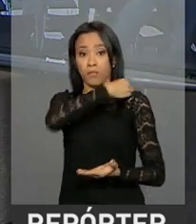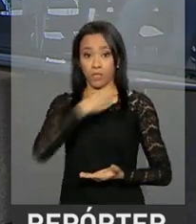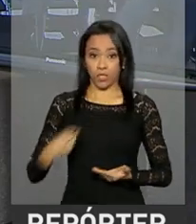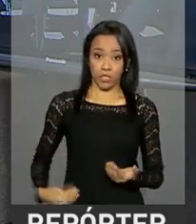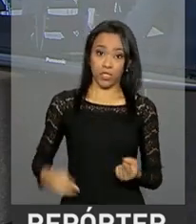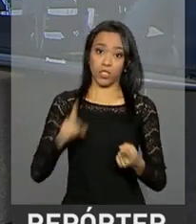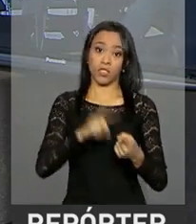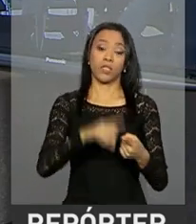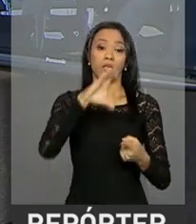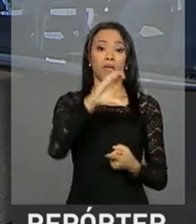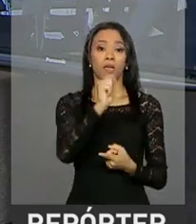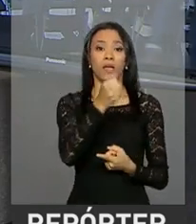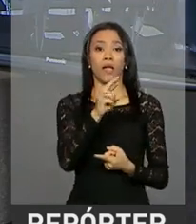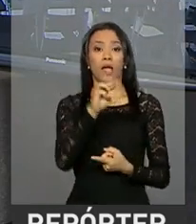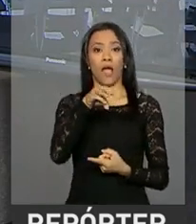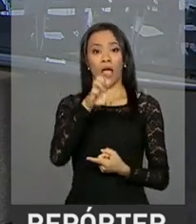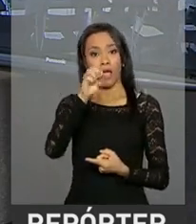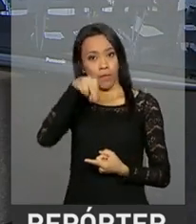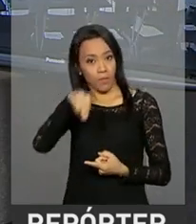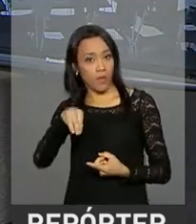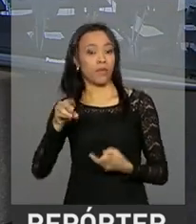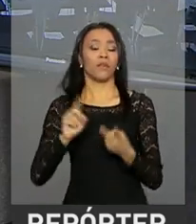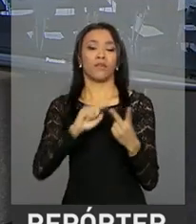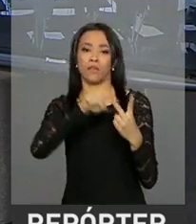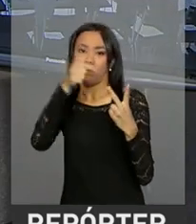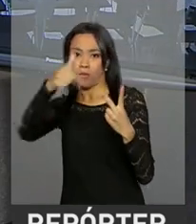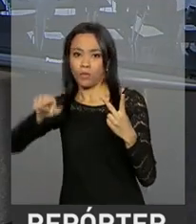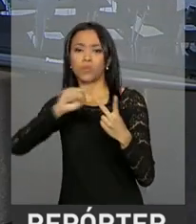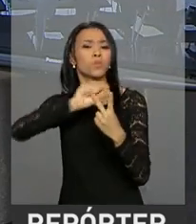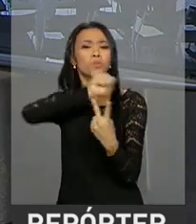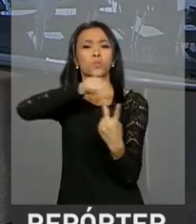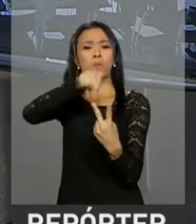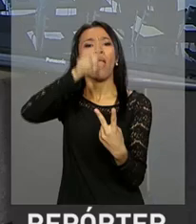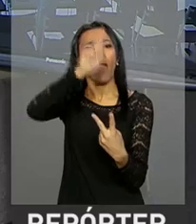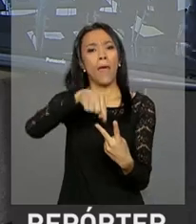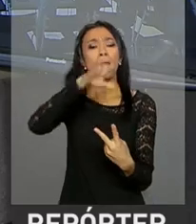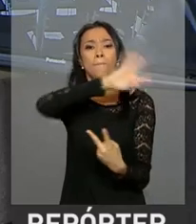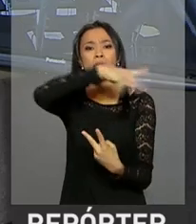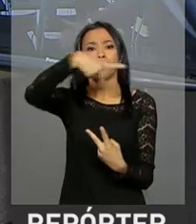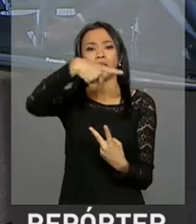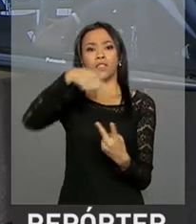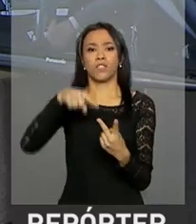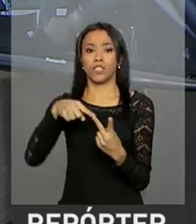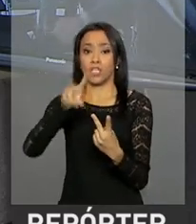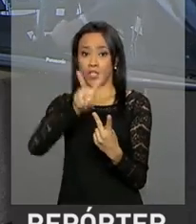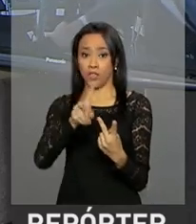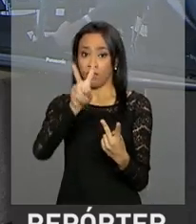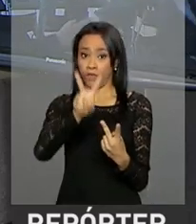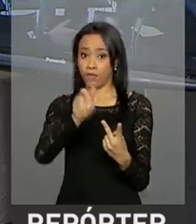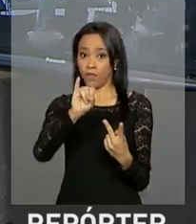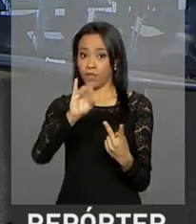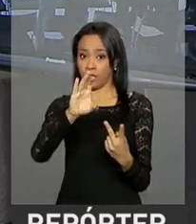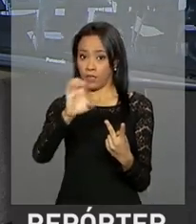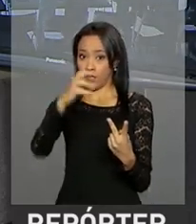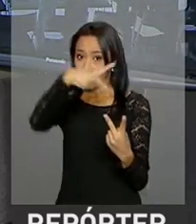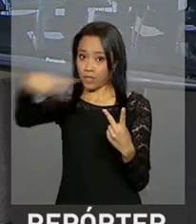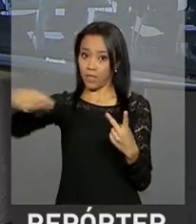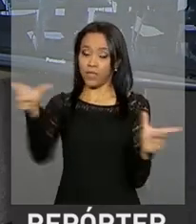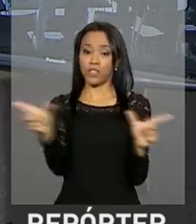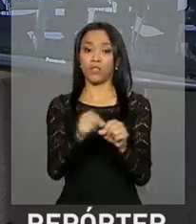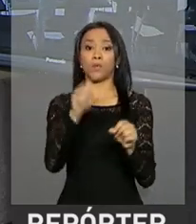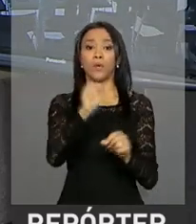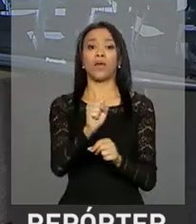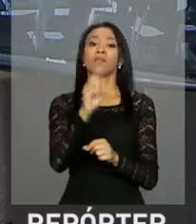ministro Dias Toffoli, nos cargos, respectivamente, de presidente e vice-presidente do Supremo Tribunal Federal e